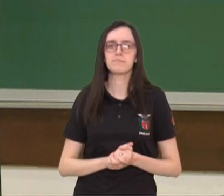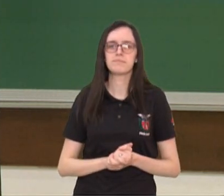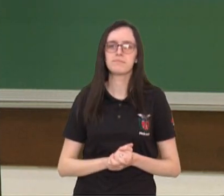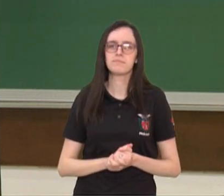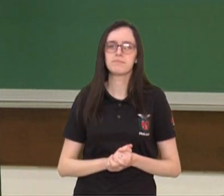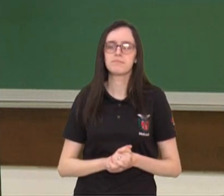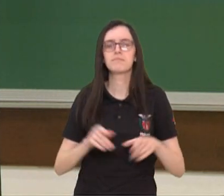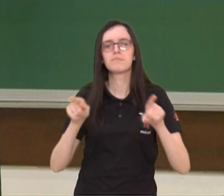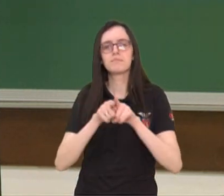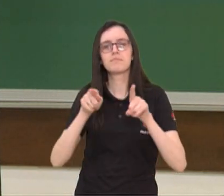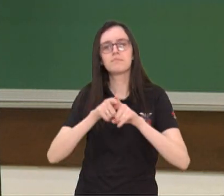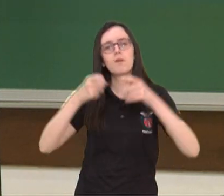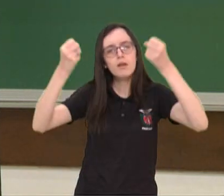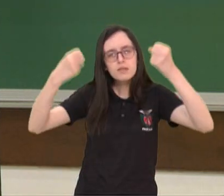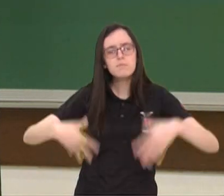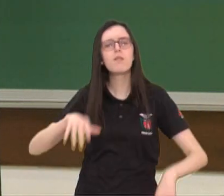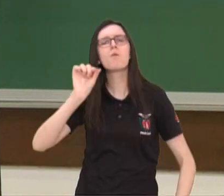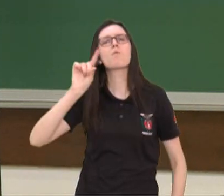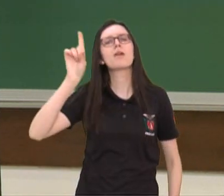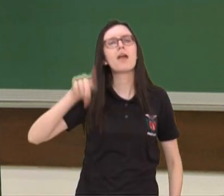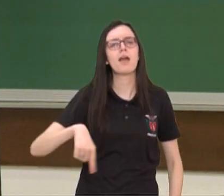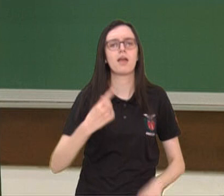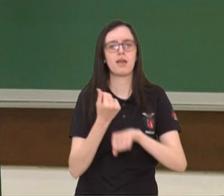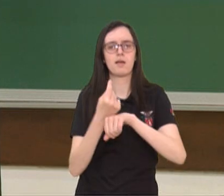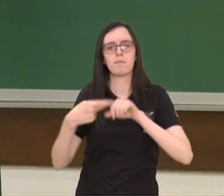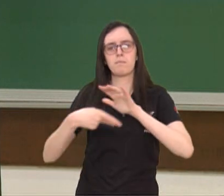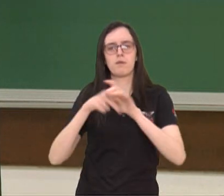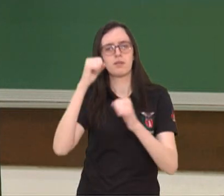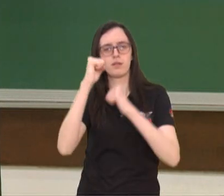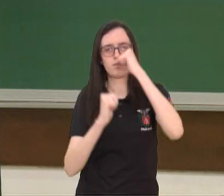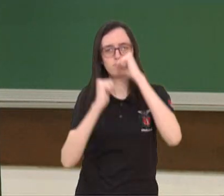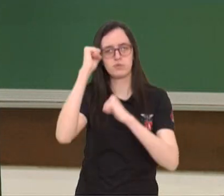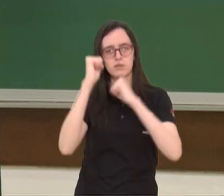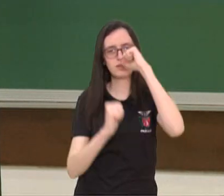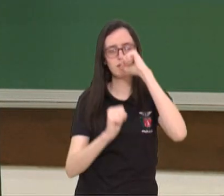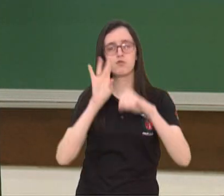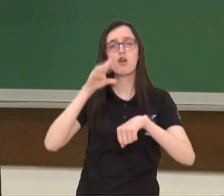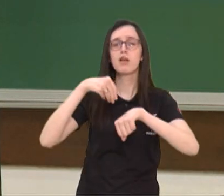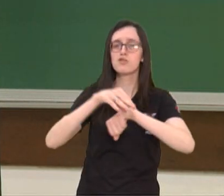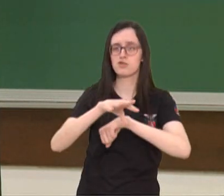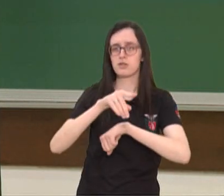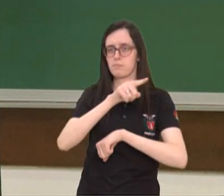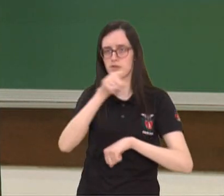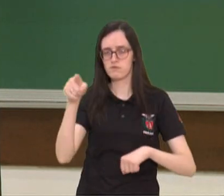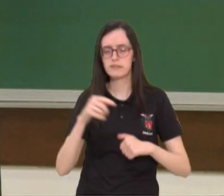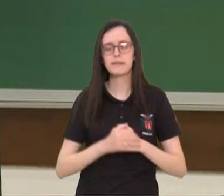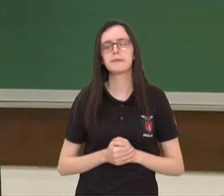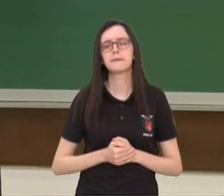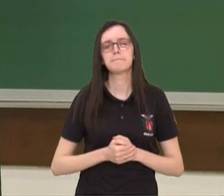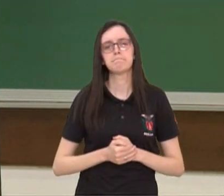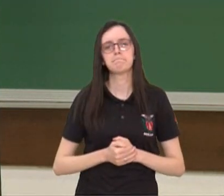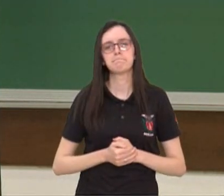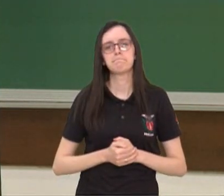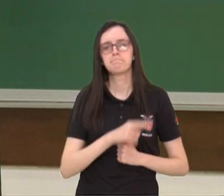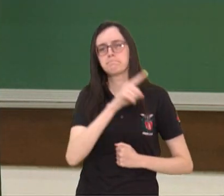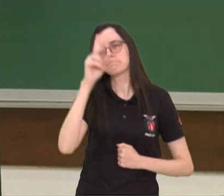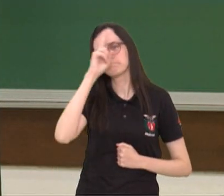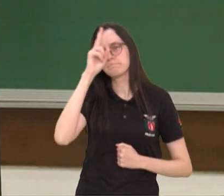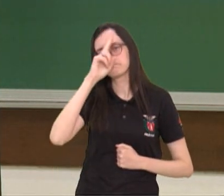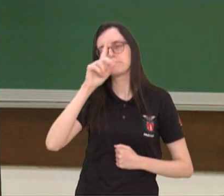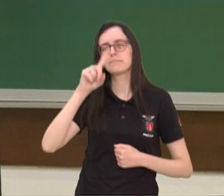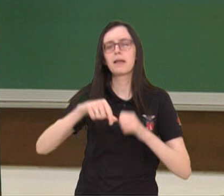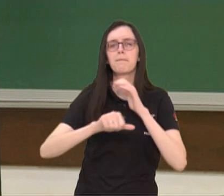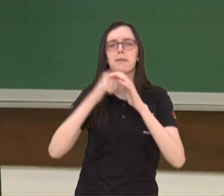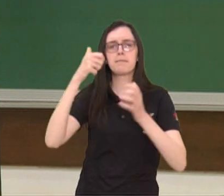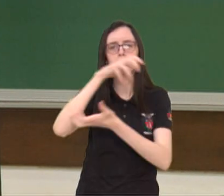E caracterize o que é o capitalismo industrial. Só uma dica. Lembra aí da primeira